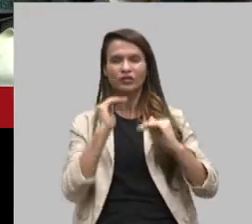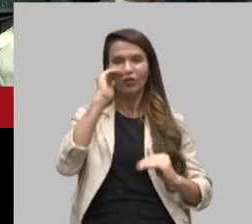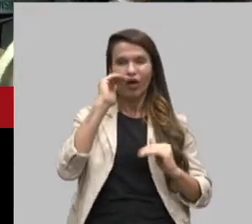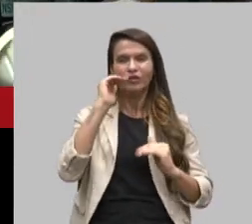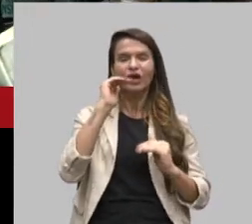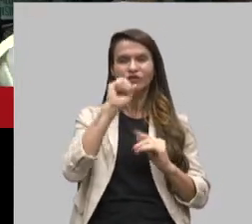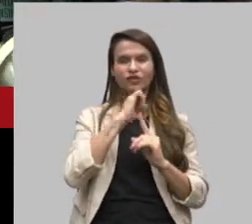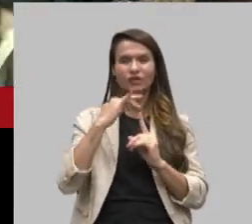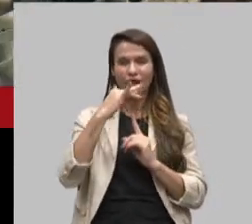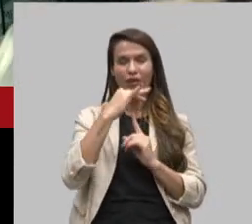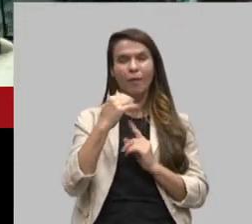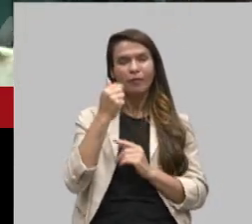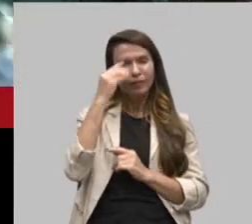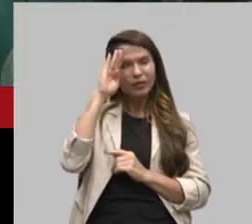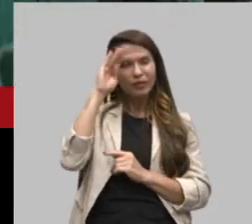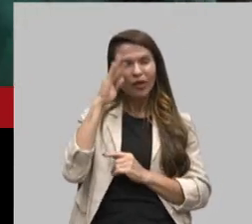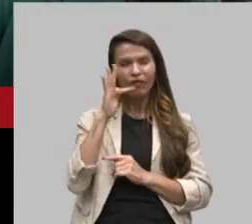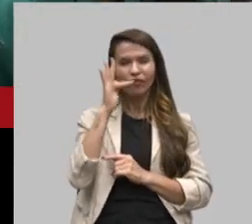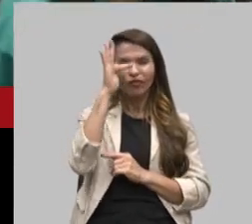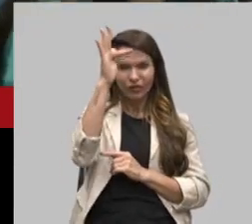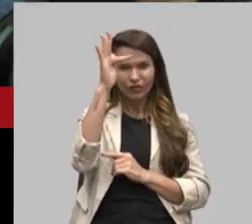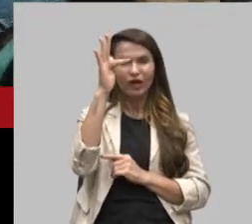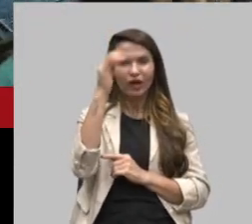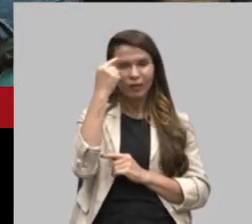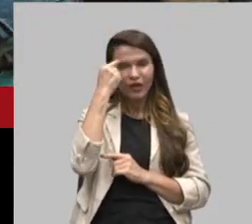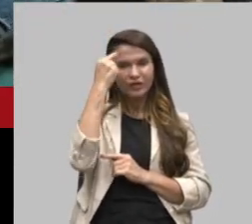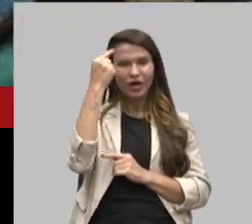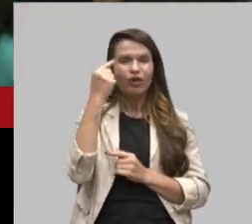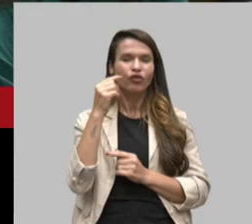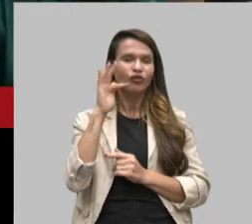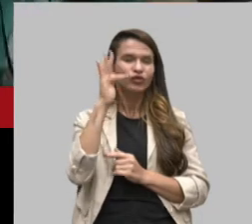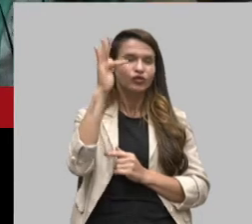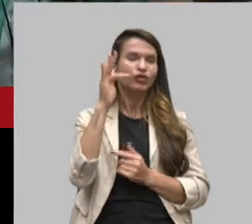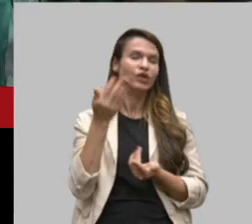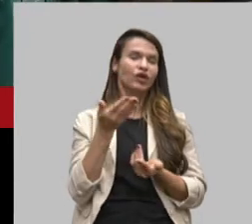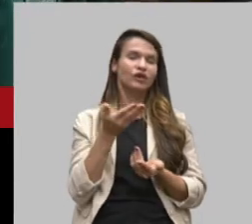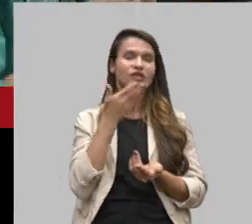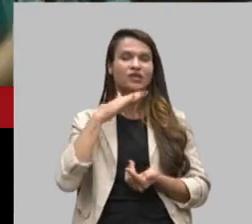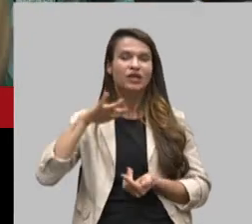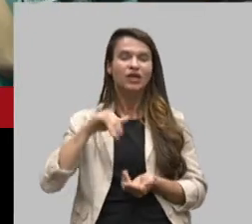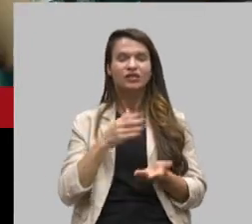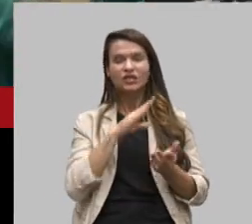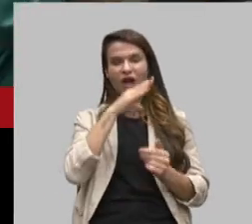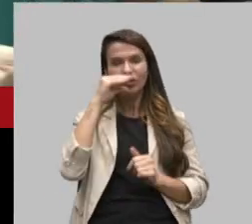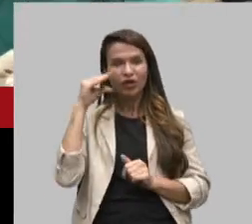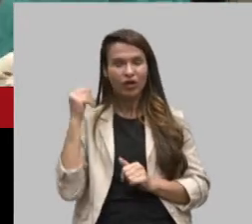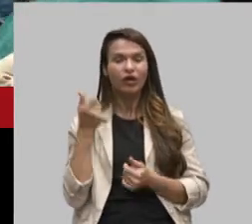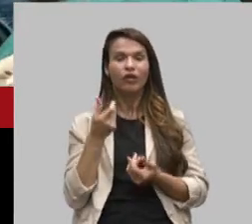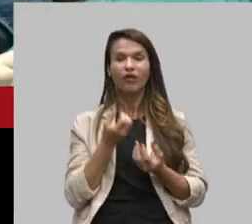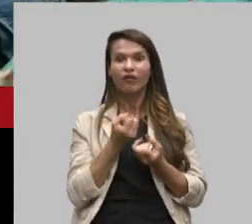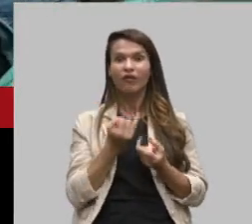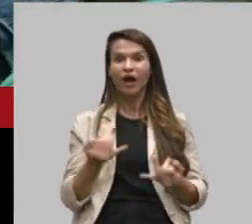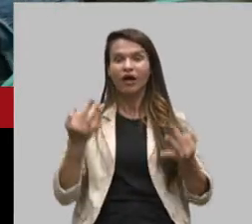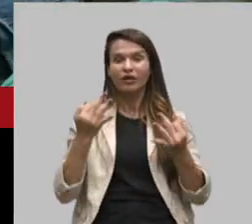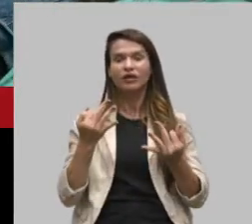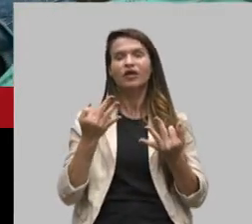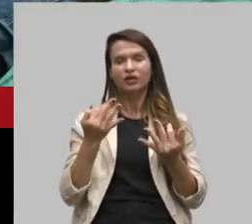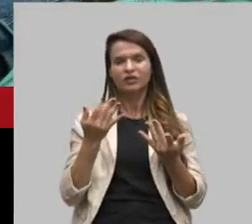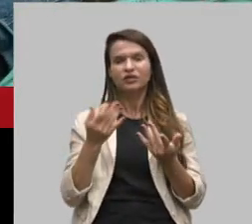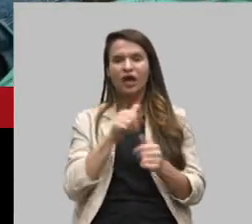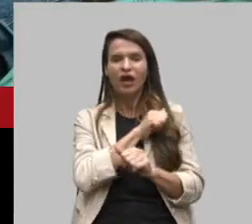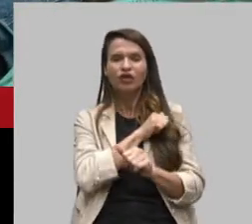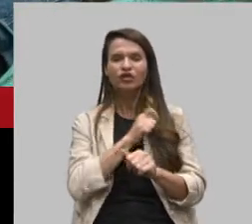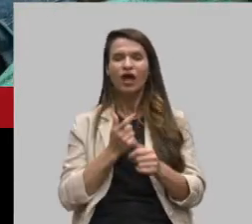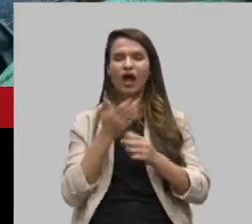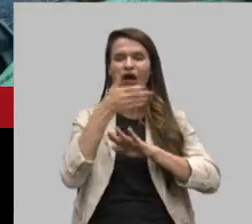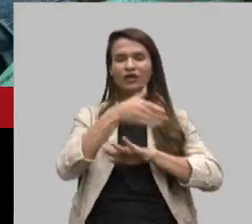pensar no futuro das nossas crianças nossos adolescentes muitos alunos que t o acesso à tecnologia mas tem muito